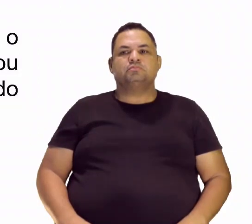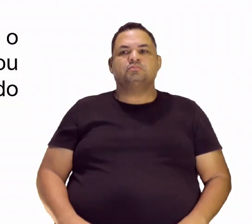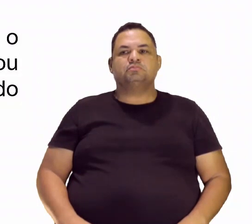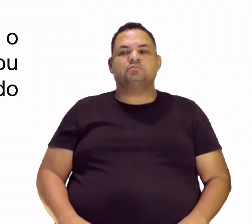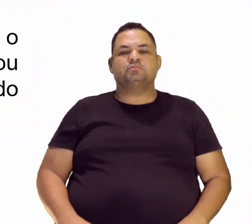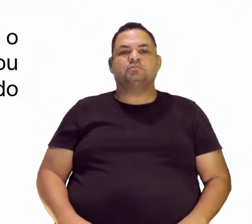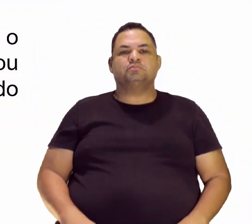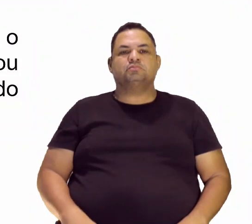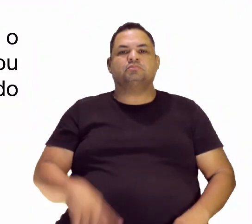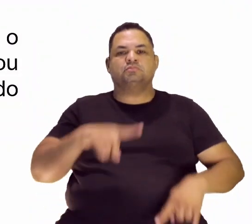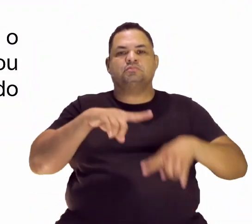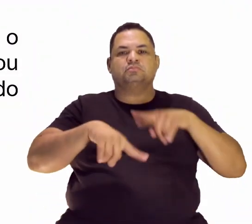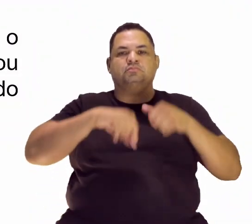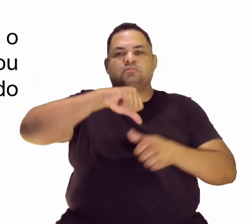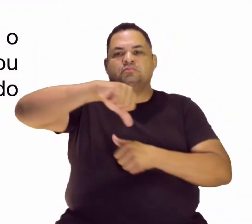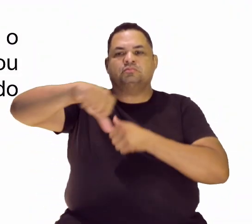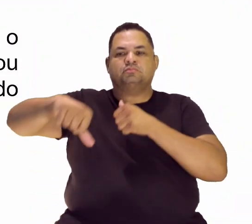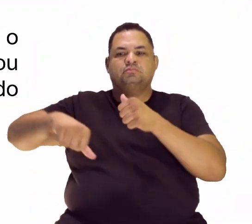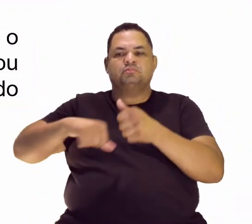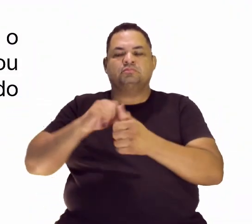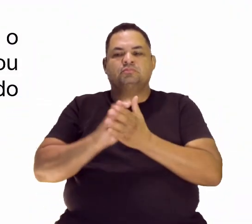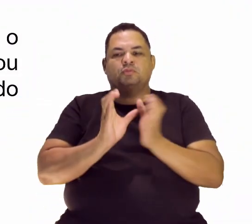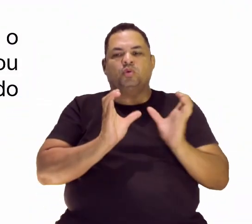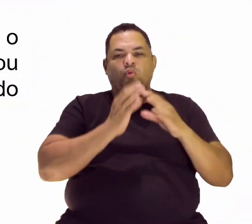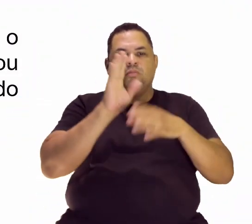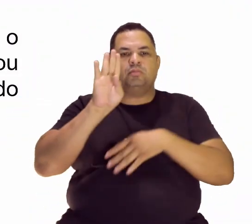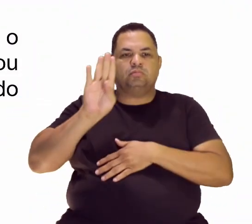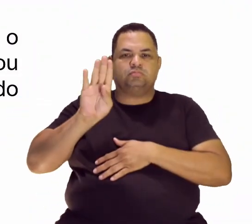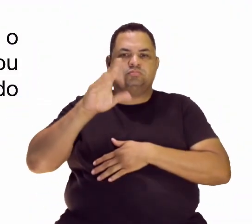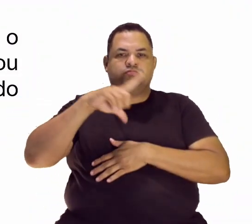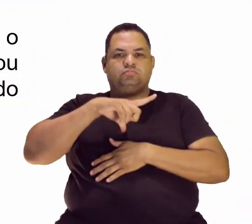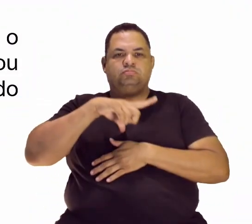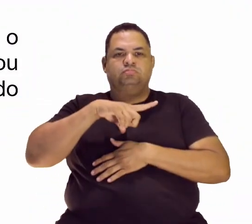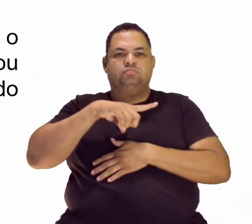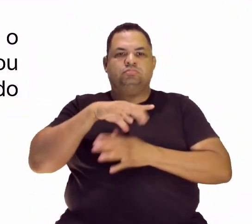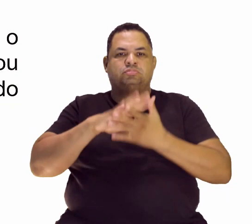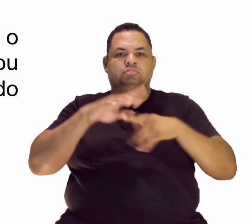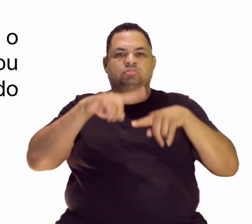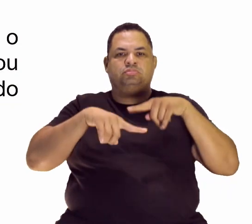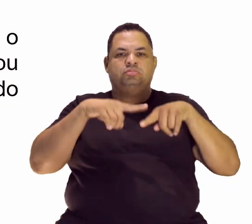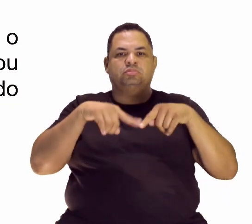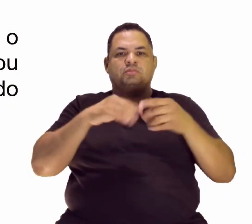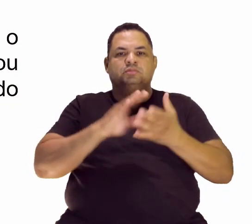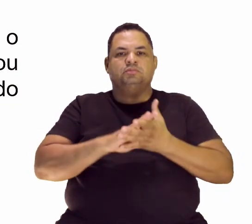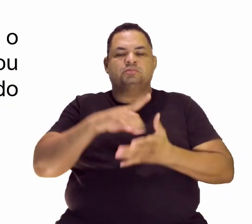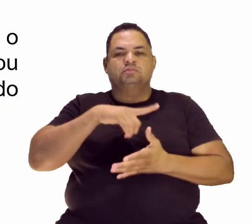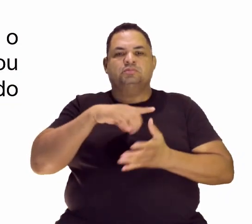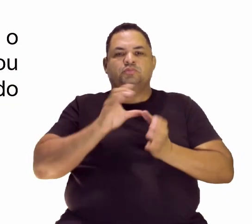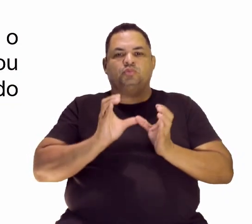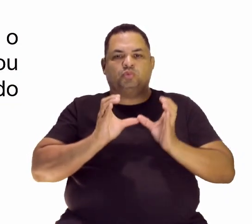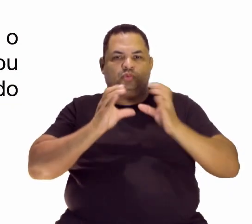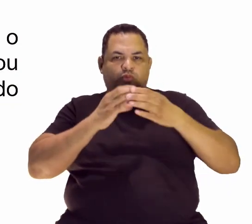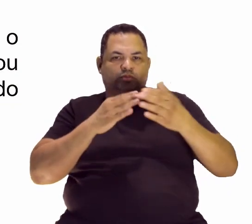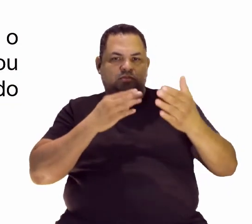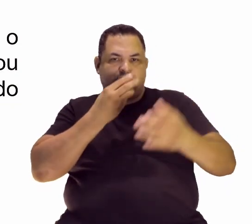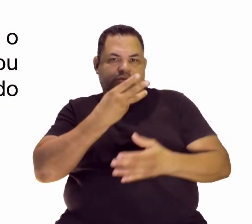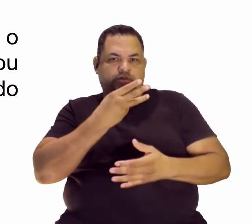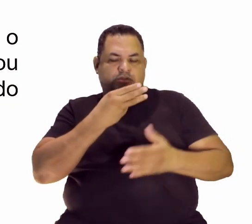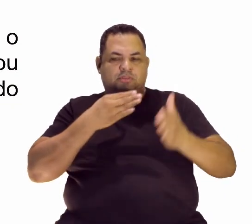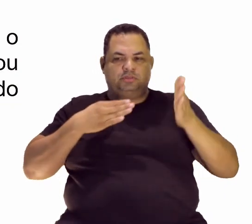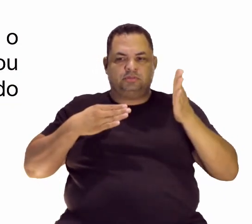Os elementos de transição, que são aqueles do grupo B, nós vimos que são os elementos que estão lá nos